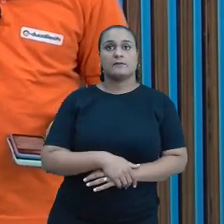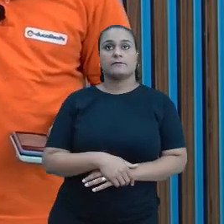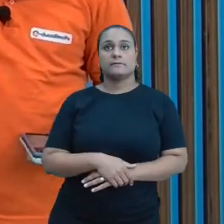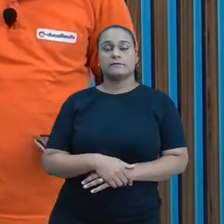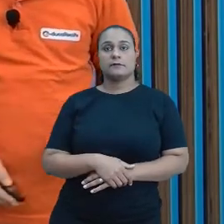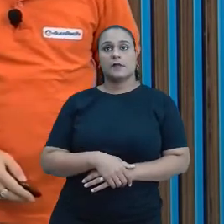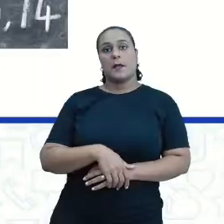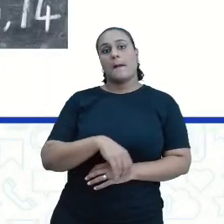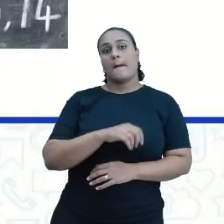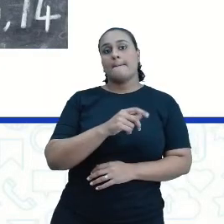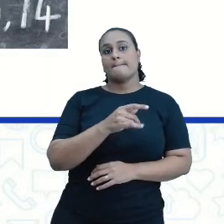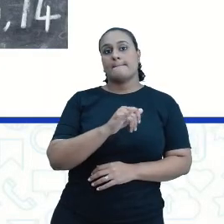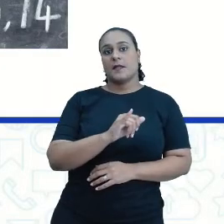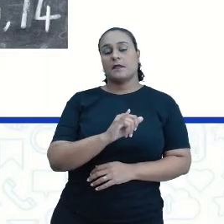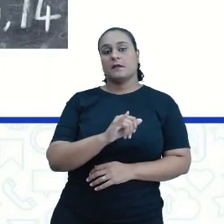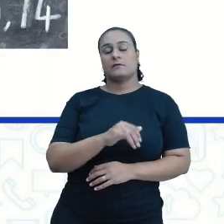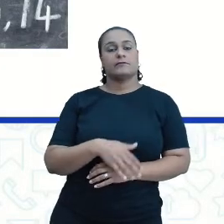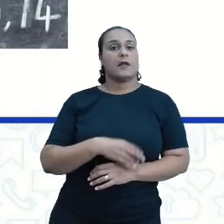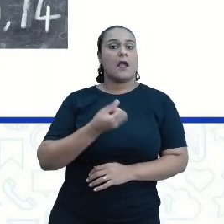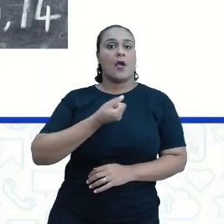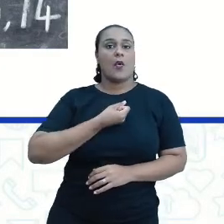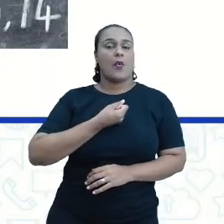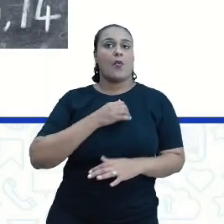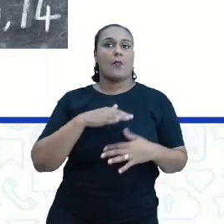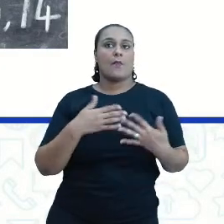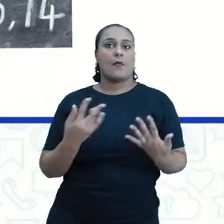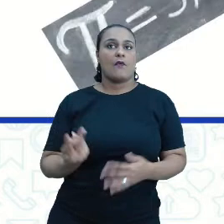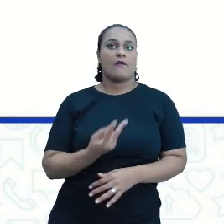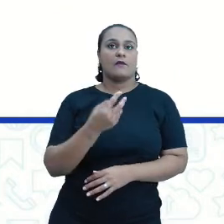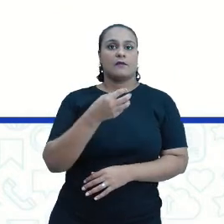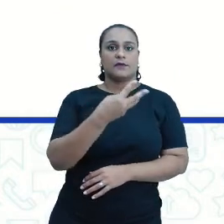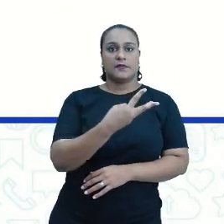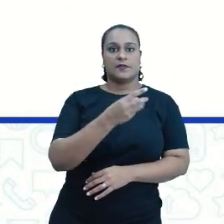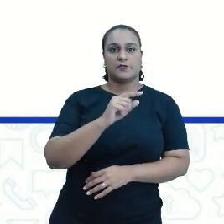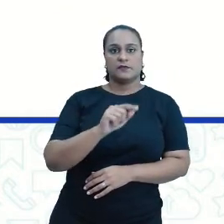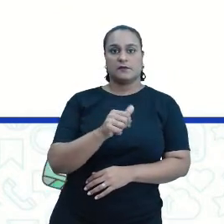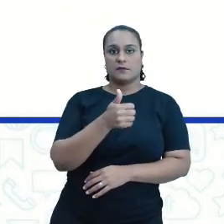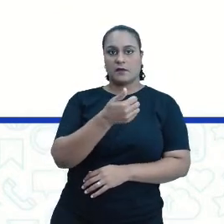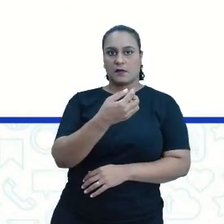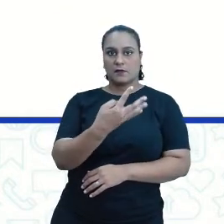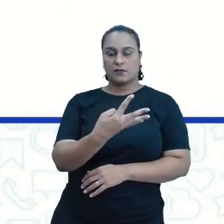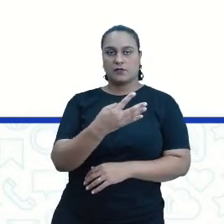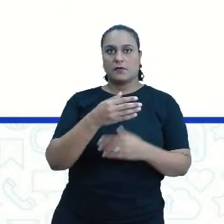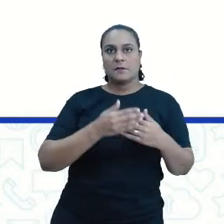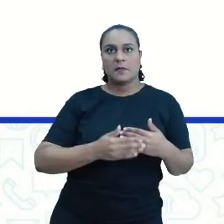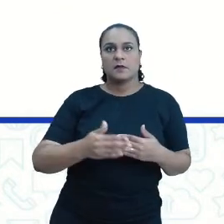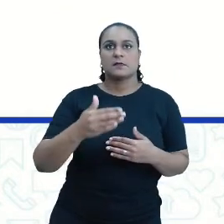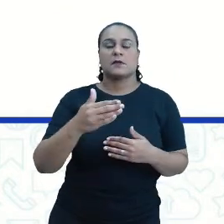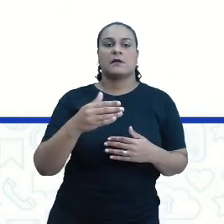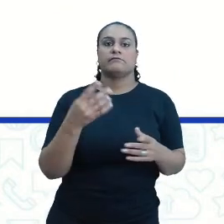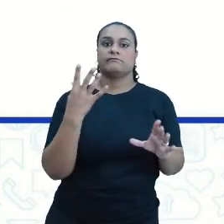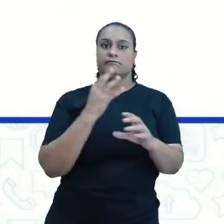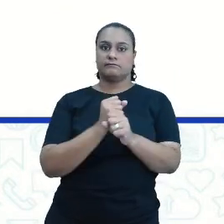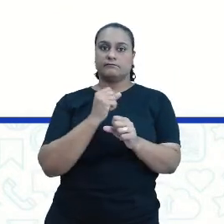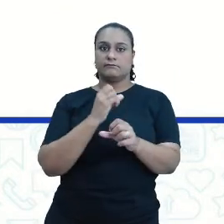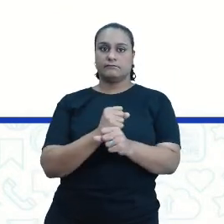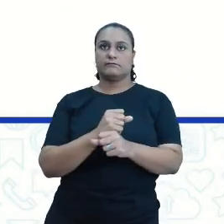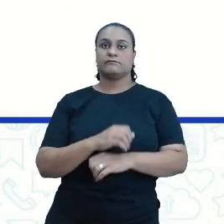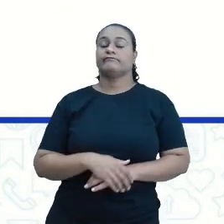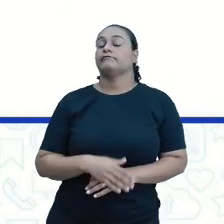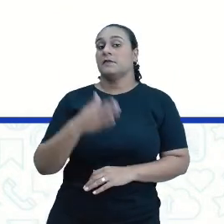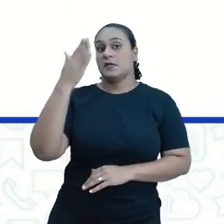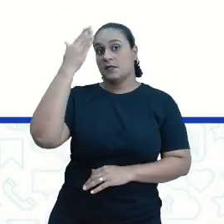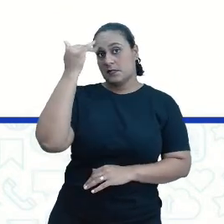quadrado, π é aquele número irracional, que é aproximadamente 3,14, e a partir daí eu faço o cálculo, né? Ou seja, já